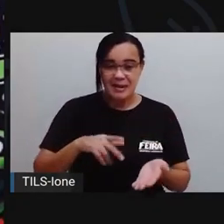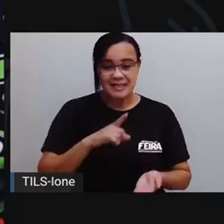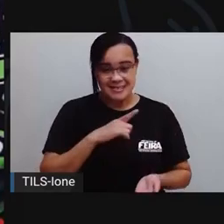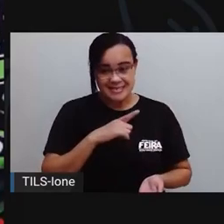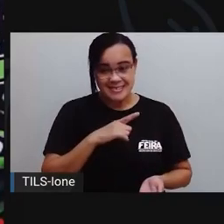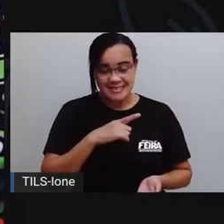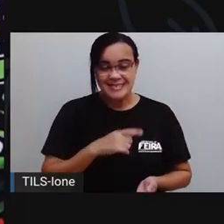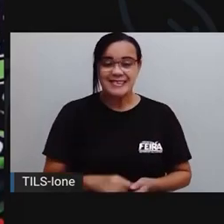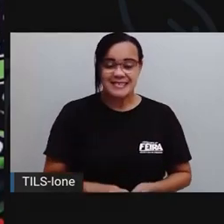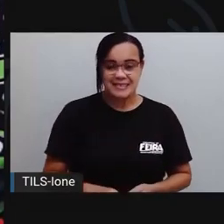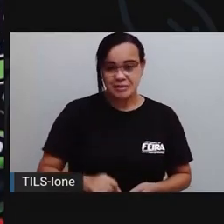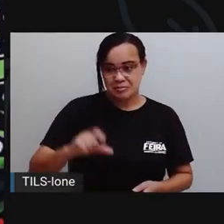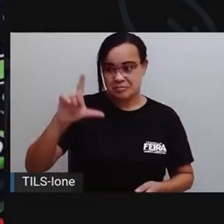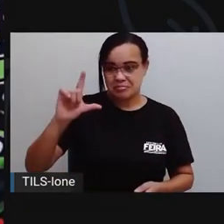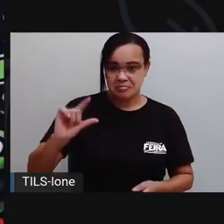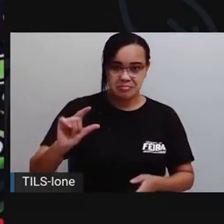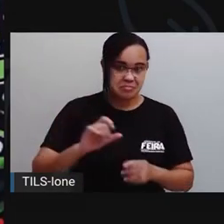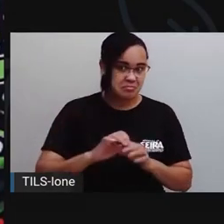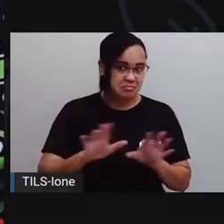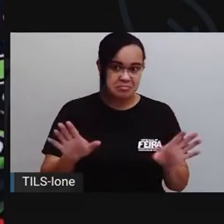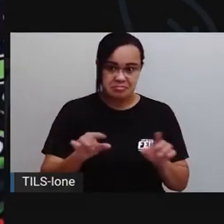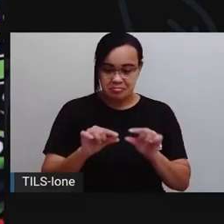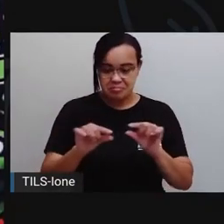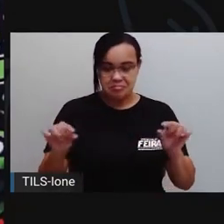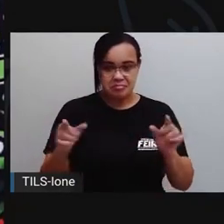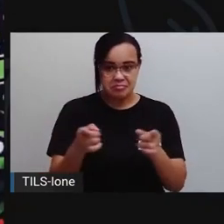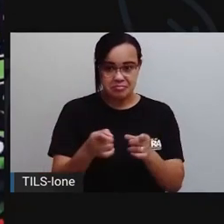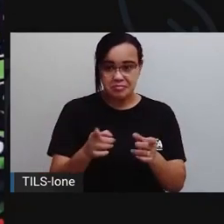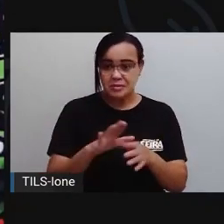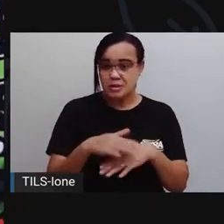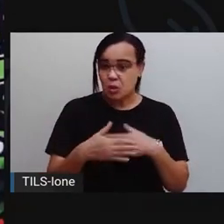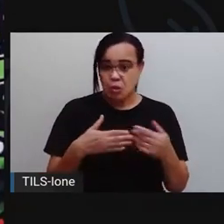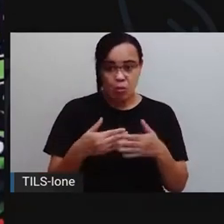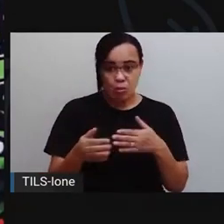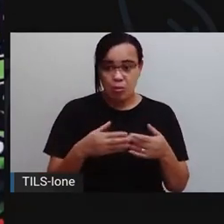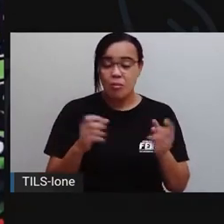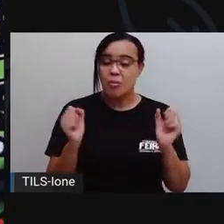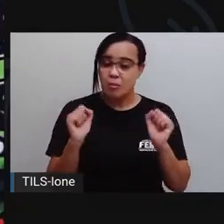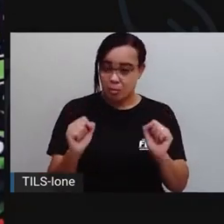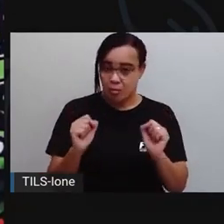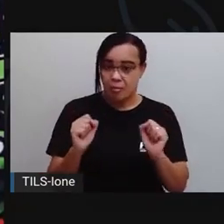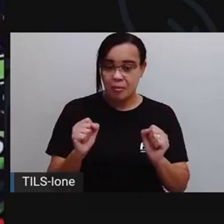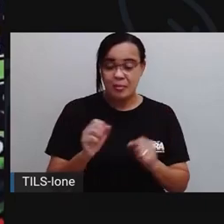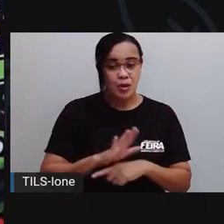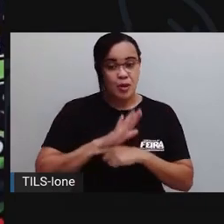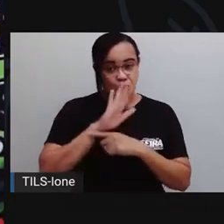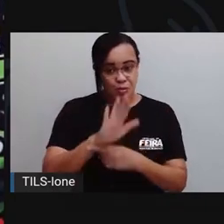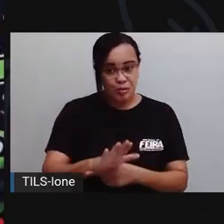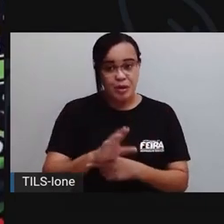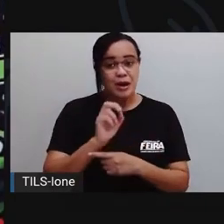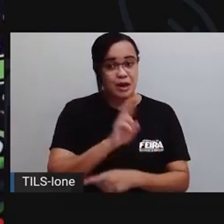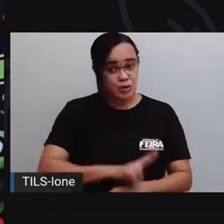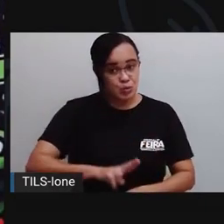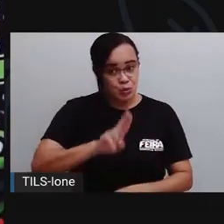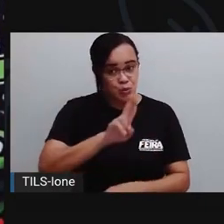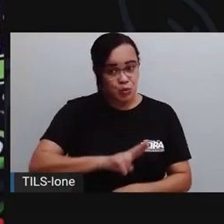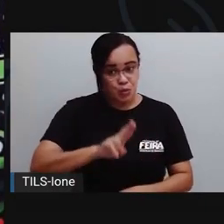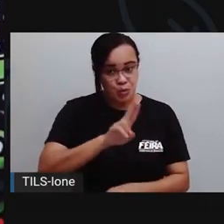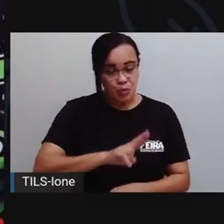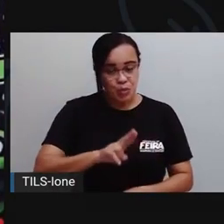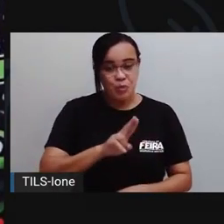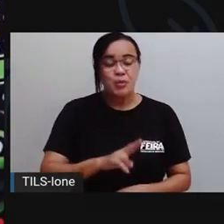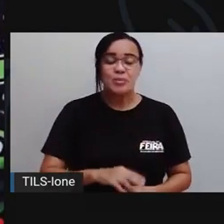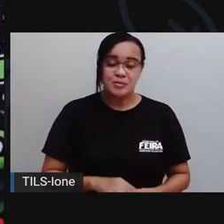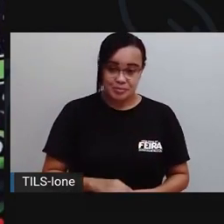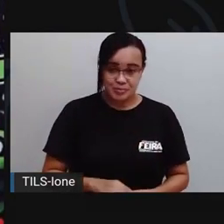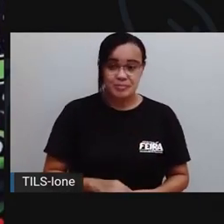vários tamanhos, porque dependendo da arte que você for fazer, às vezes você precisa de uma tesoura menor para fazer um detalhe,